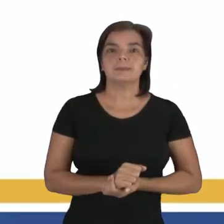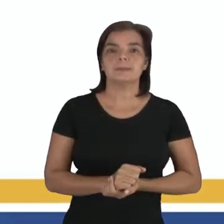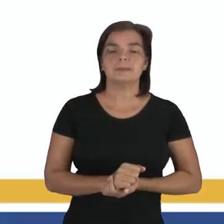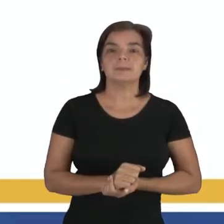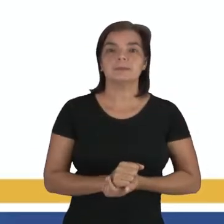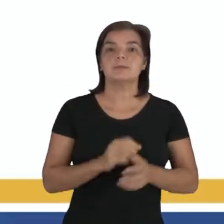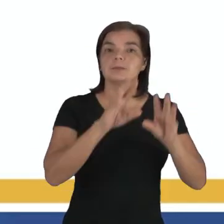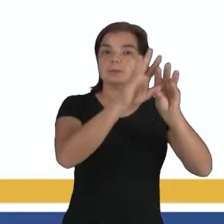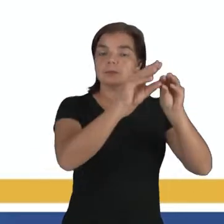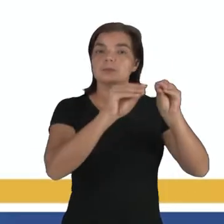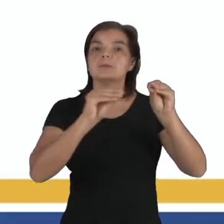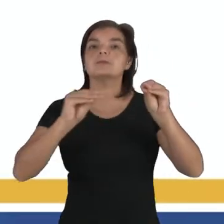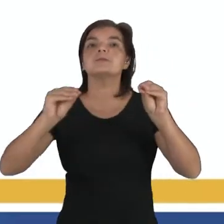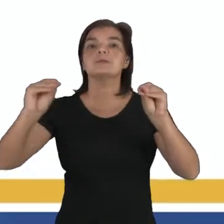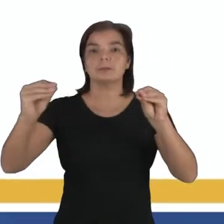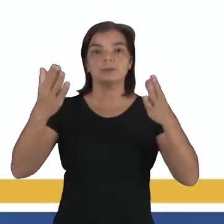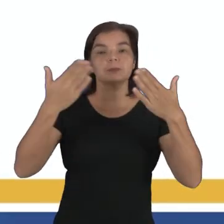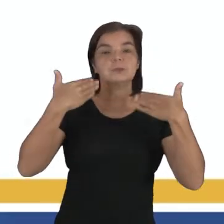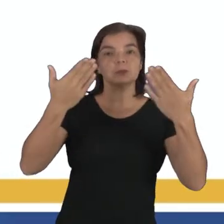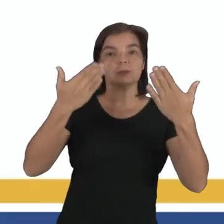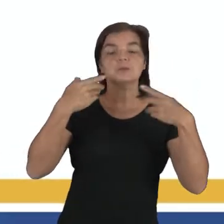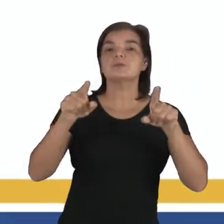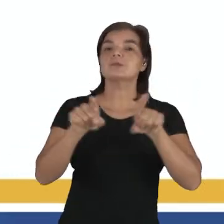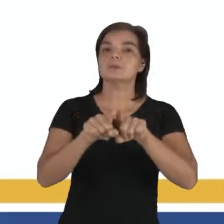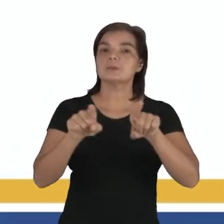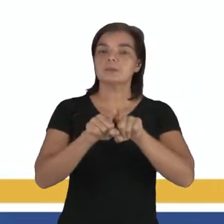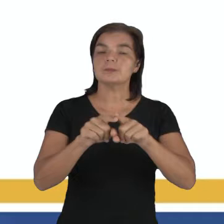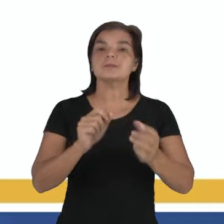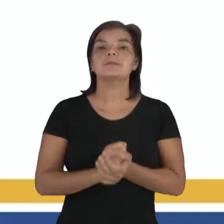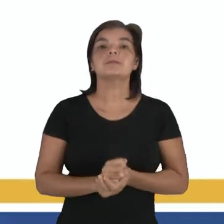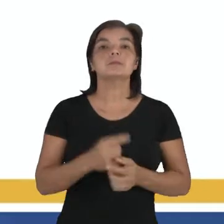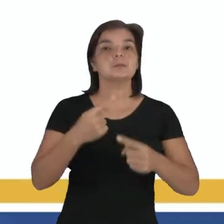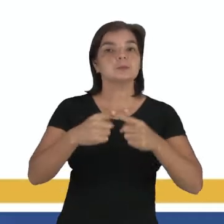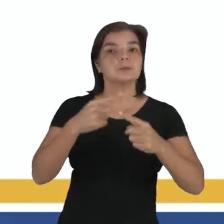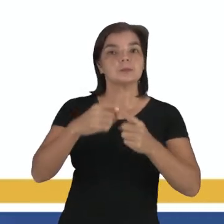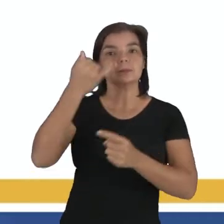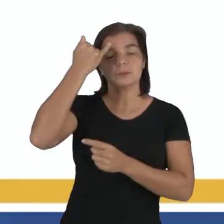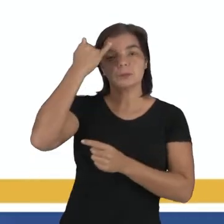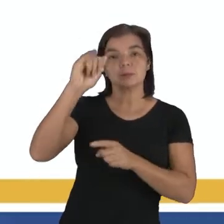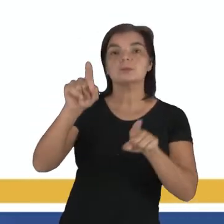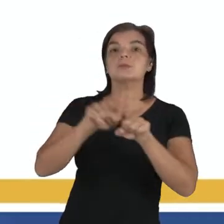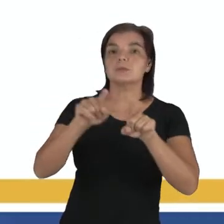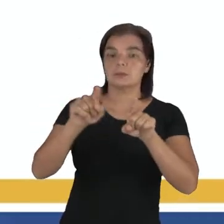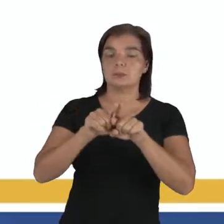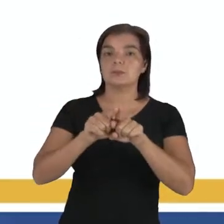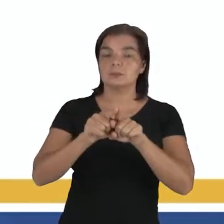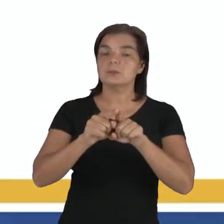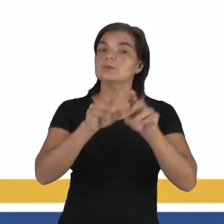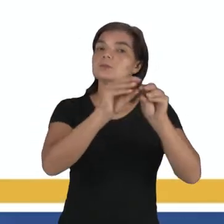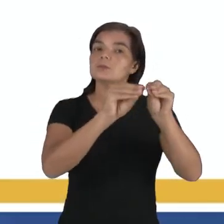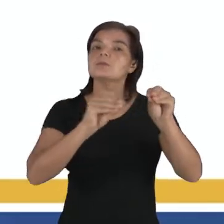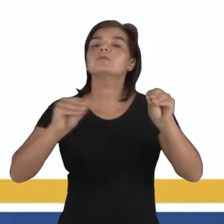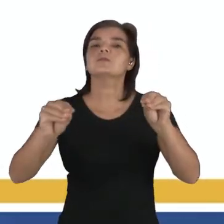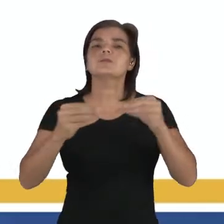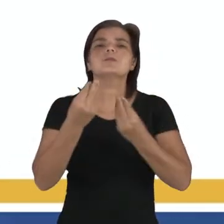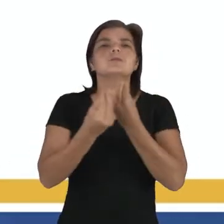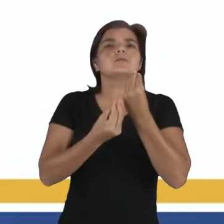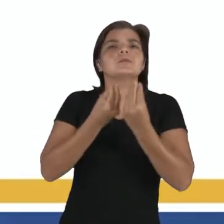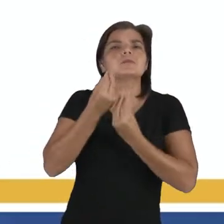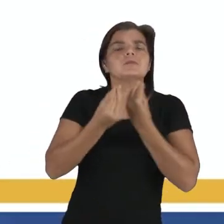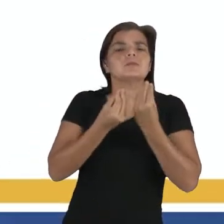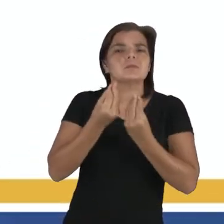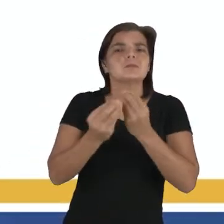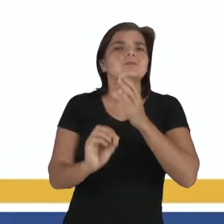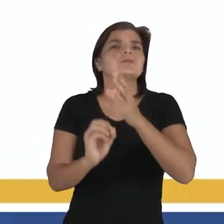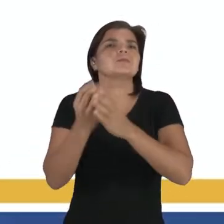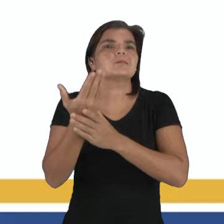essa transferência de calor, ou calor em si, realmente, porque a ideia de calor tem a ver com esse trânsito. E quando que